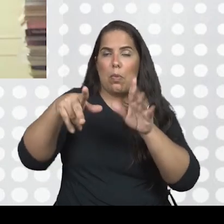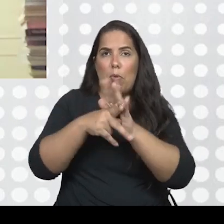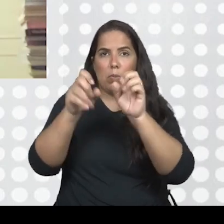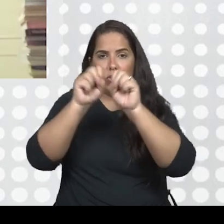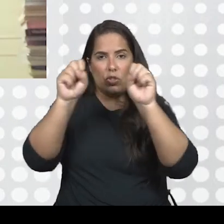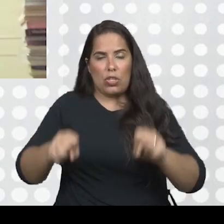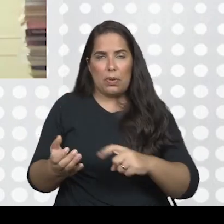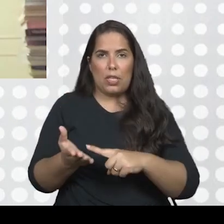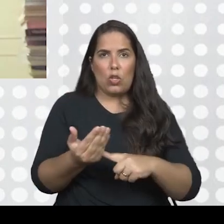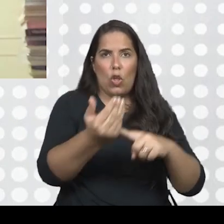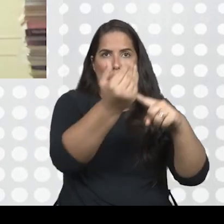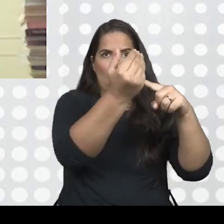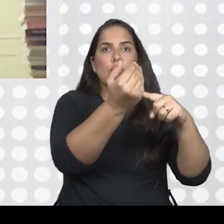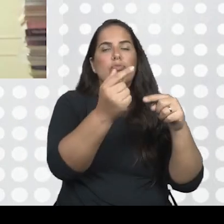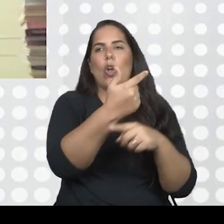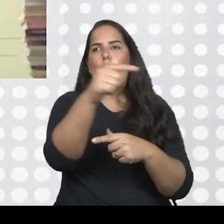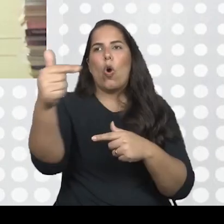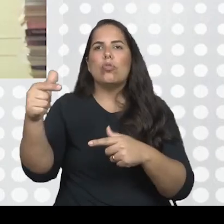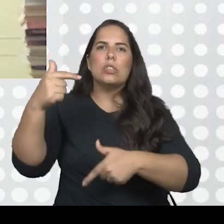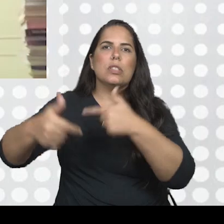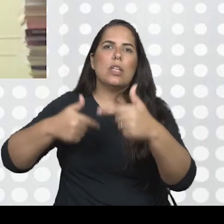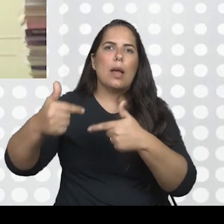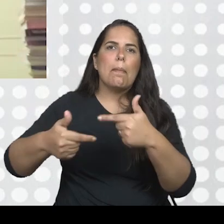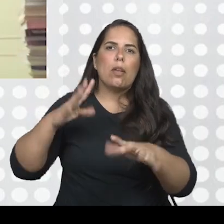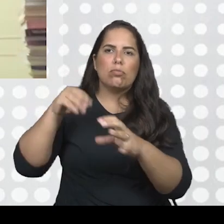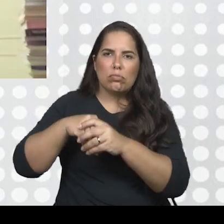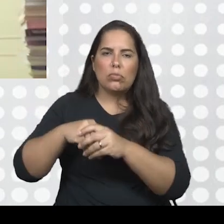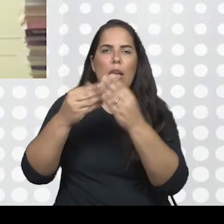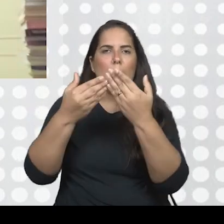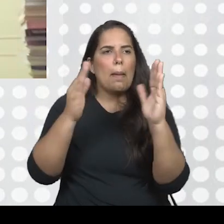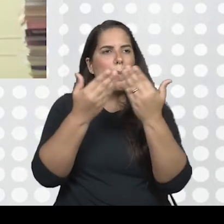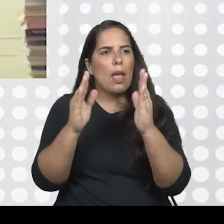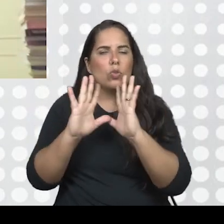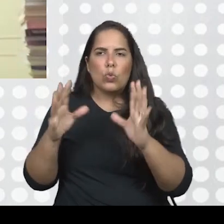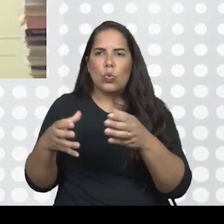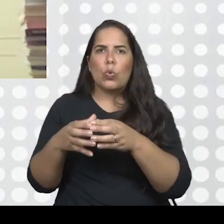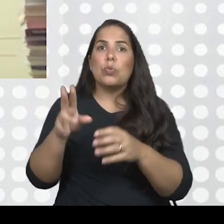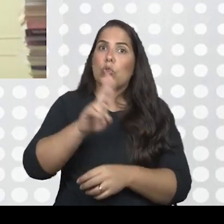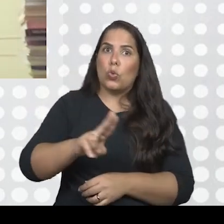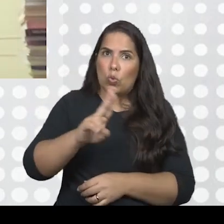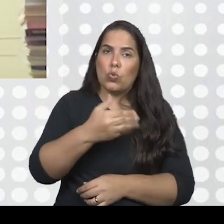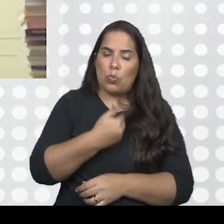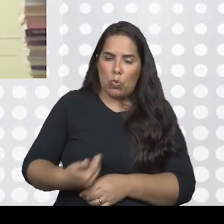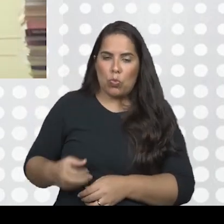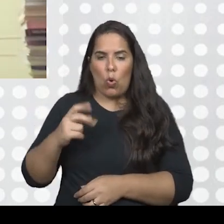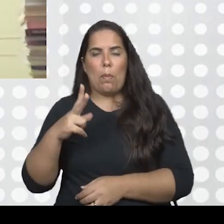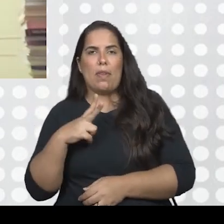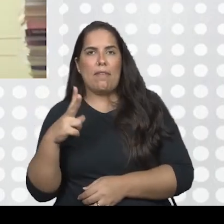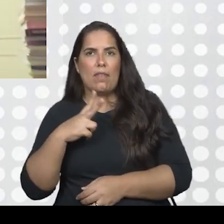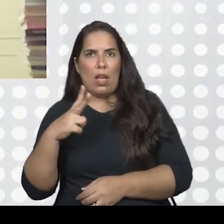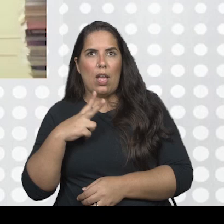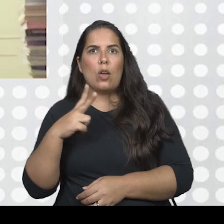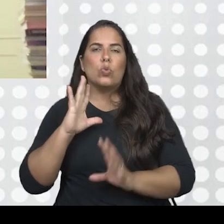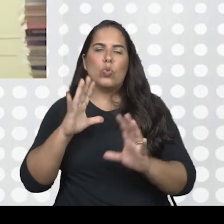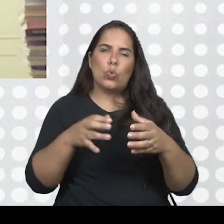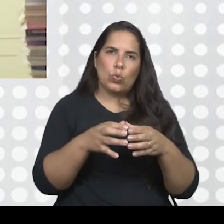e tecnologias, bem como de outros serviços e instalações abertos ao público, de uso público ou privados, de